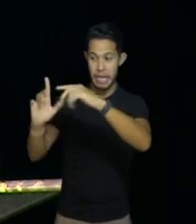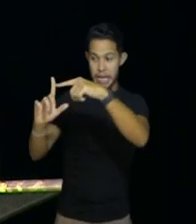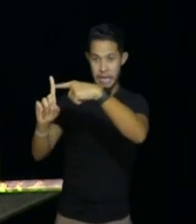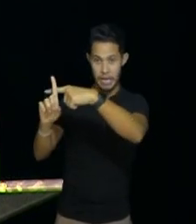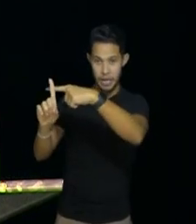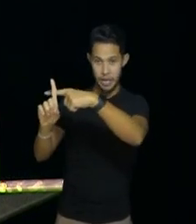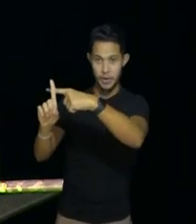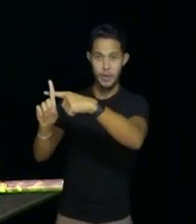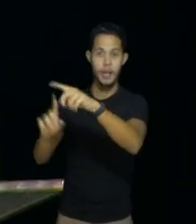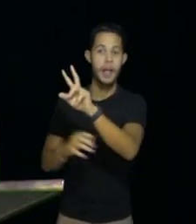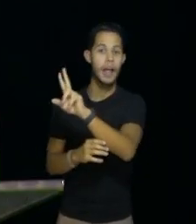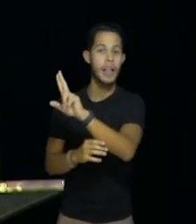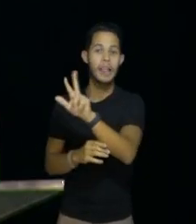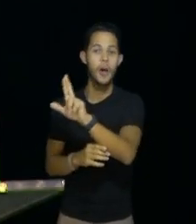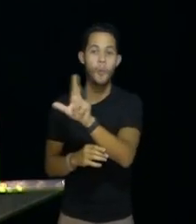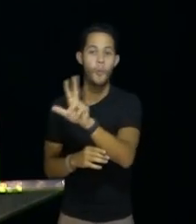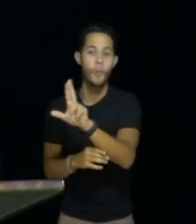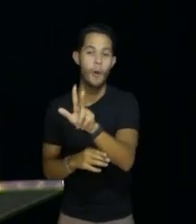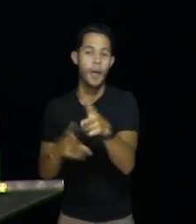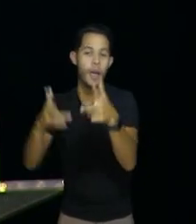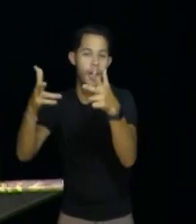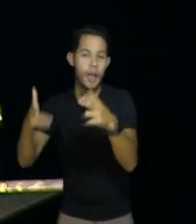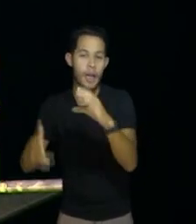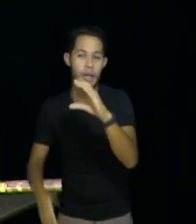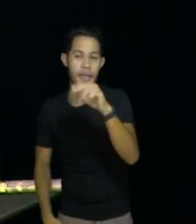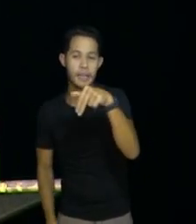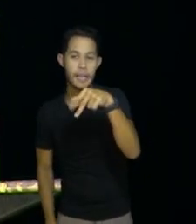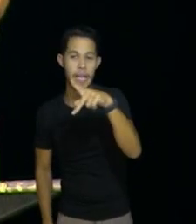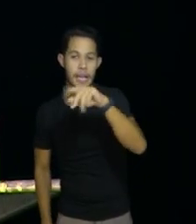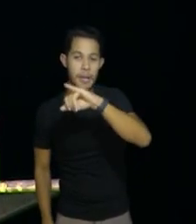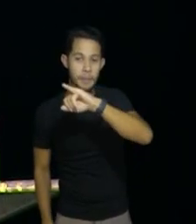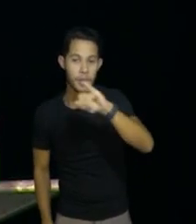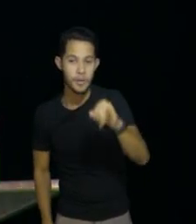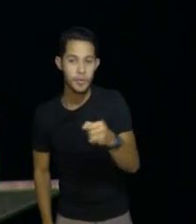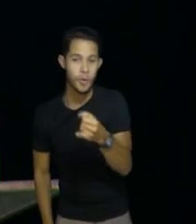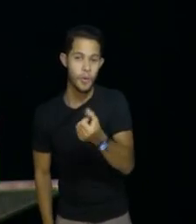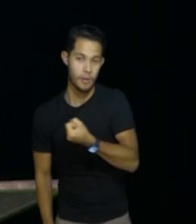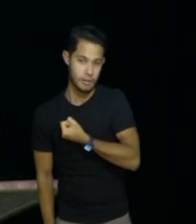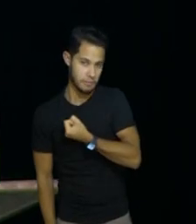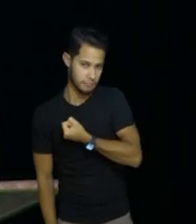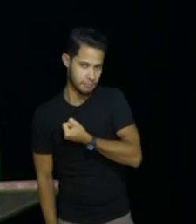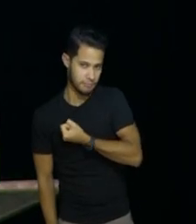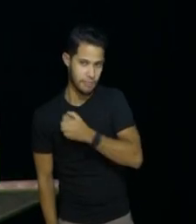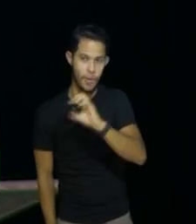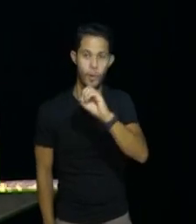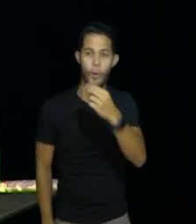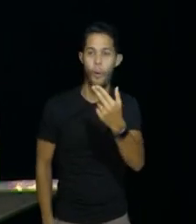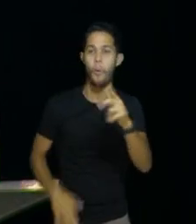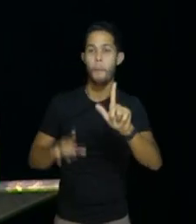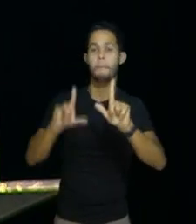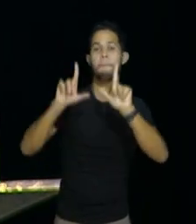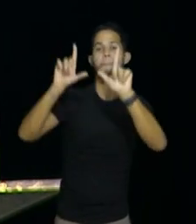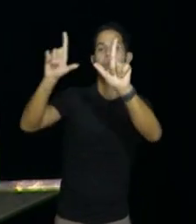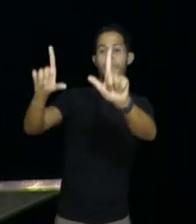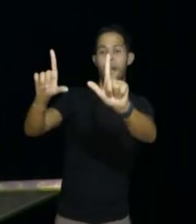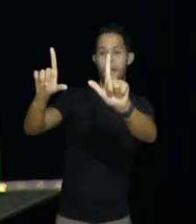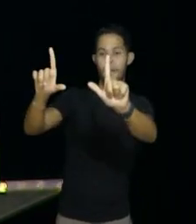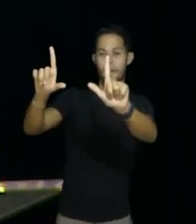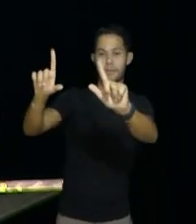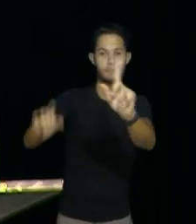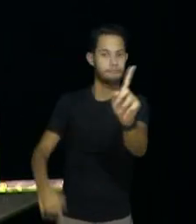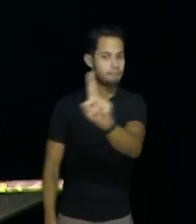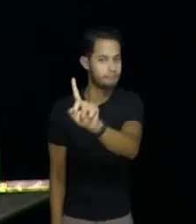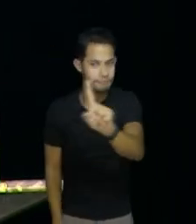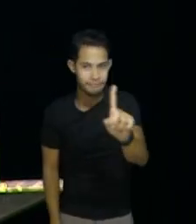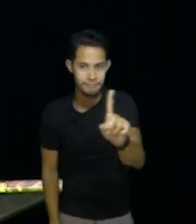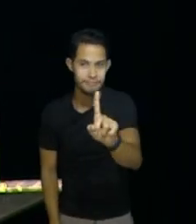não é um CNPJ ou uma placa que se coloca em um prédio, mas pessoas que se unem